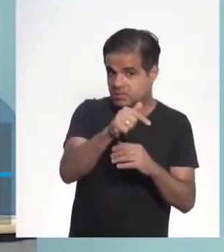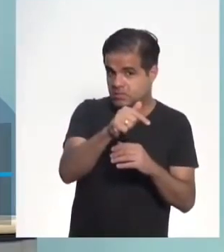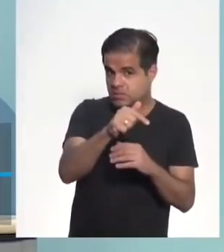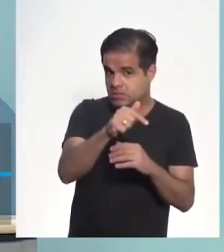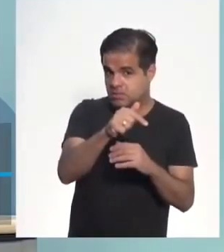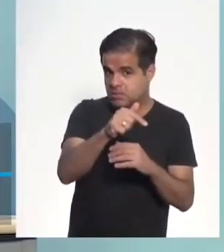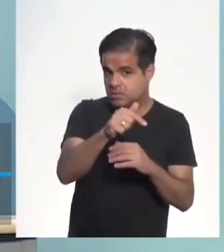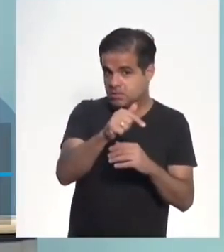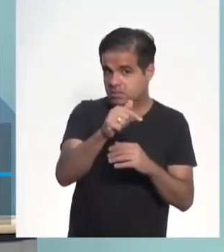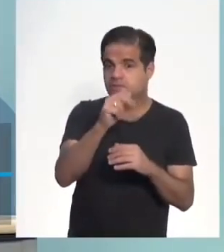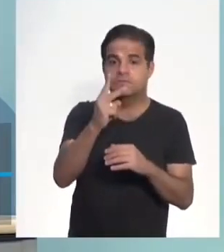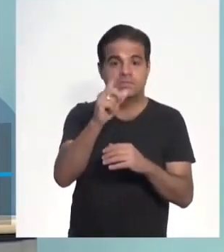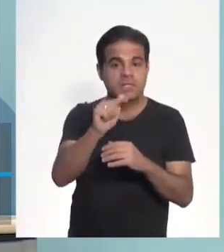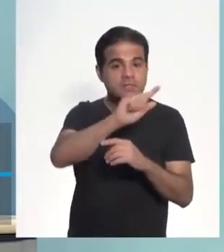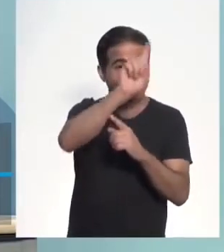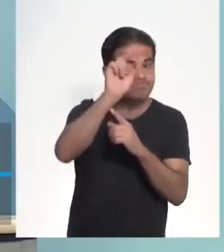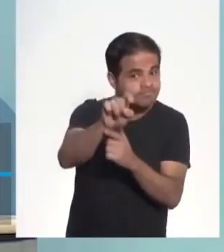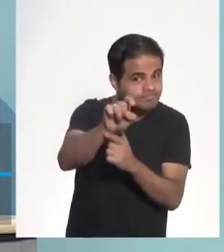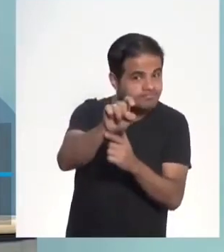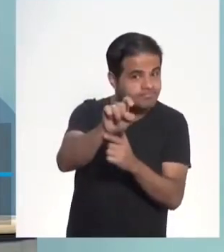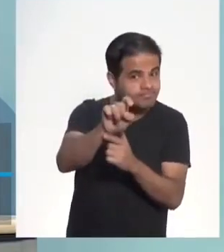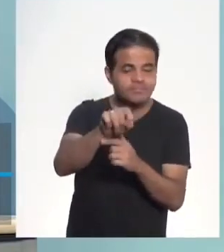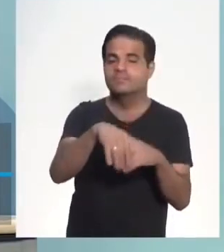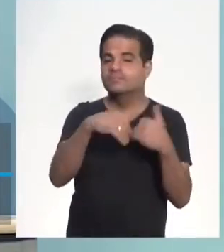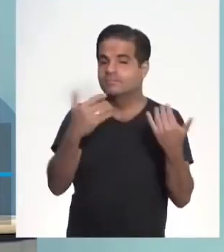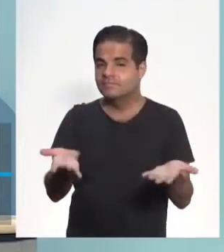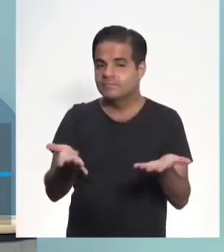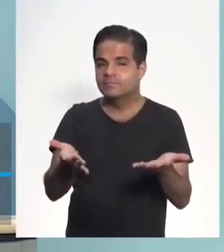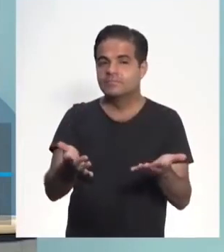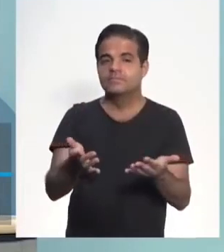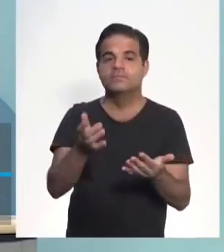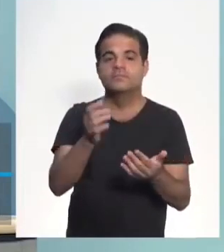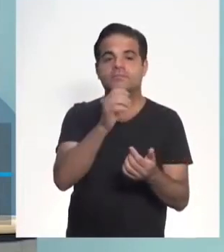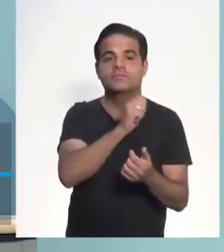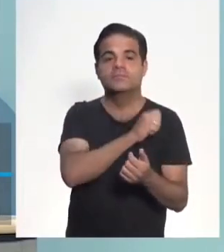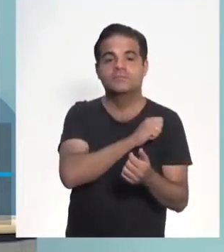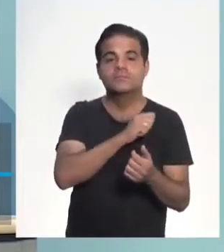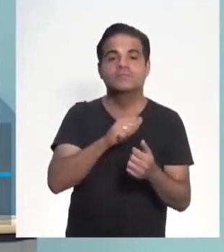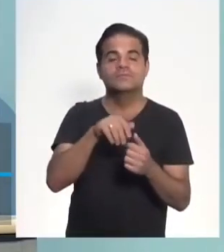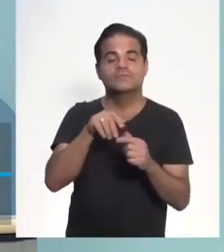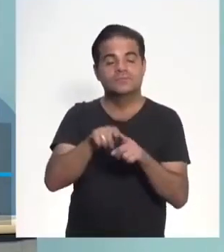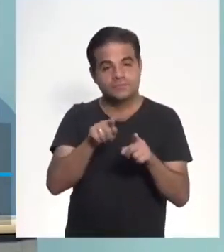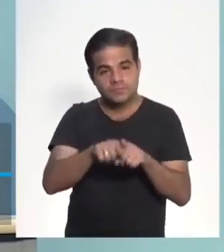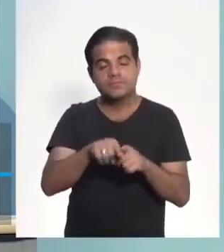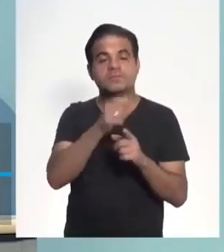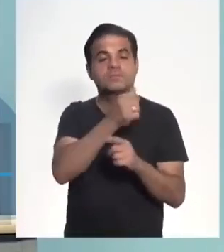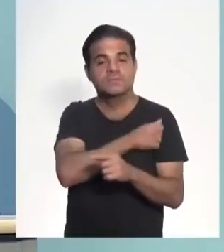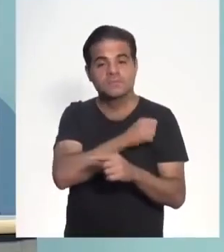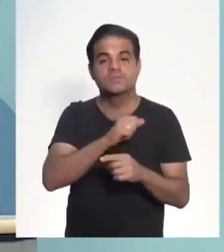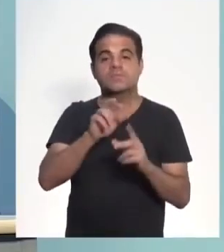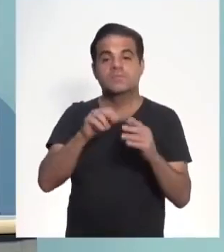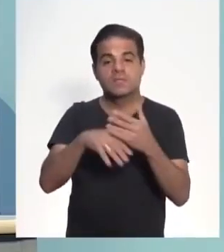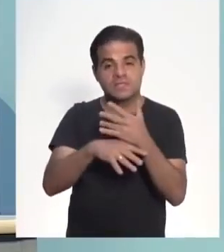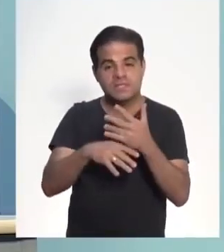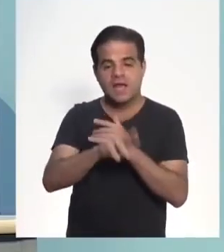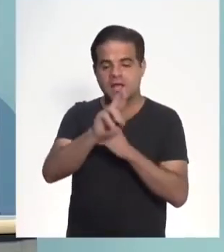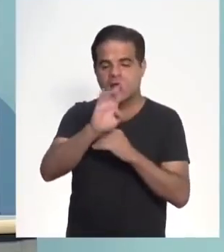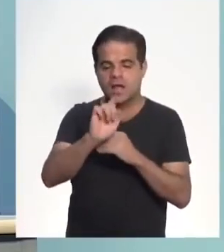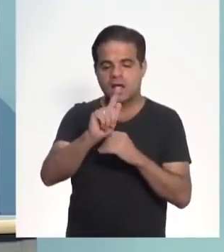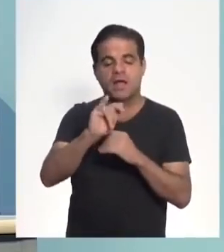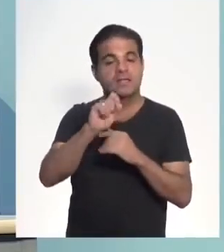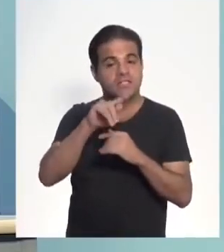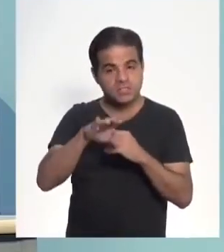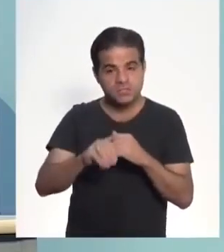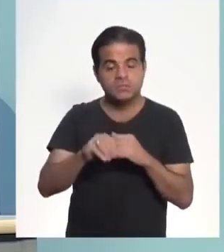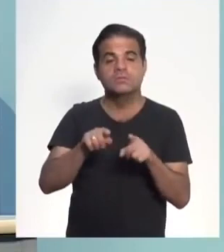27? Tipo, interrogação. Da Escola Antônio Fernandes de Registro, os alunos do sexto A, R$ 27,00. Legal.